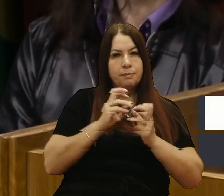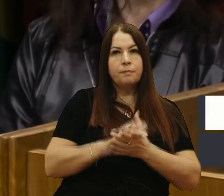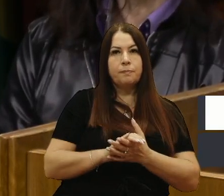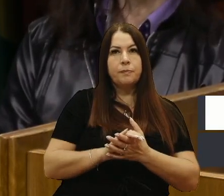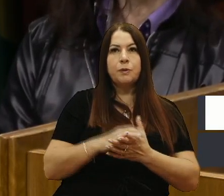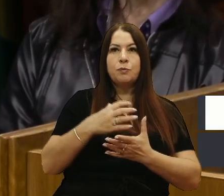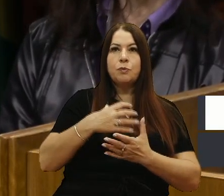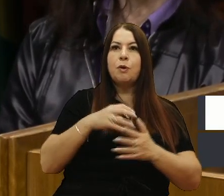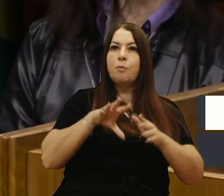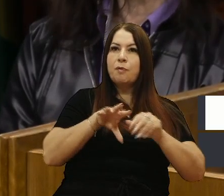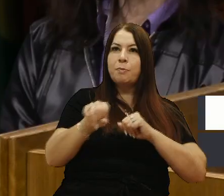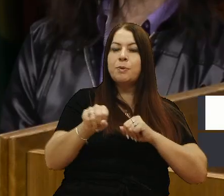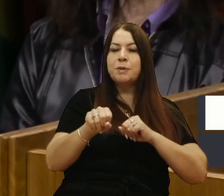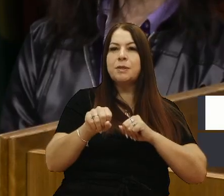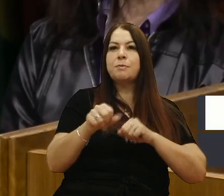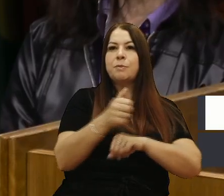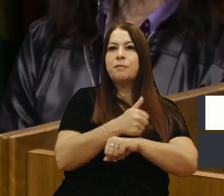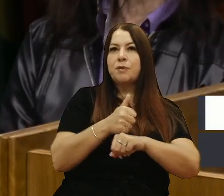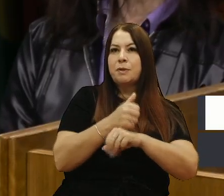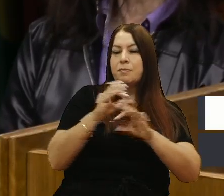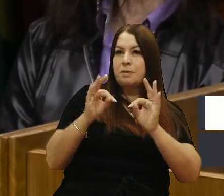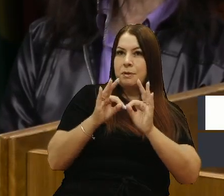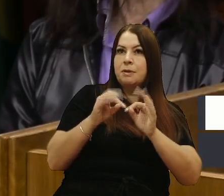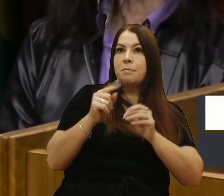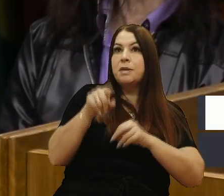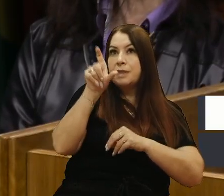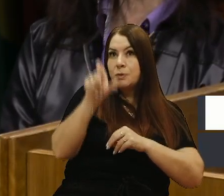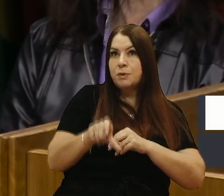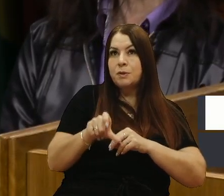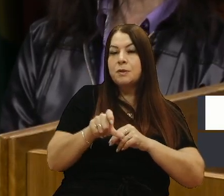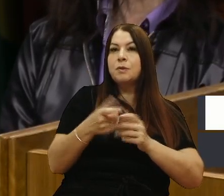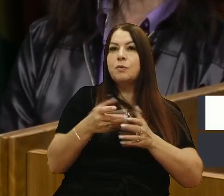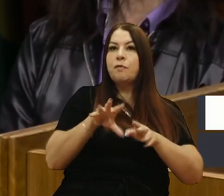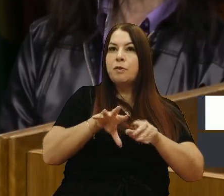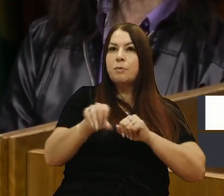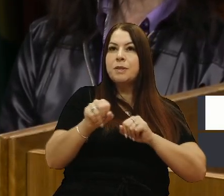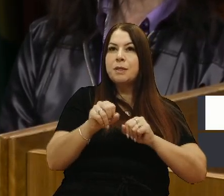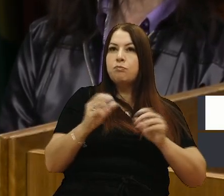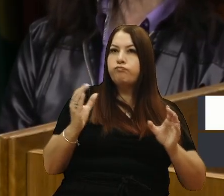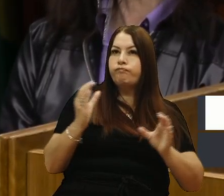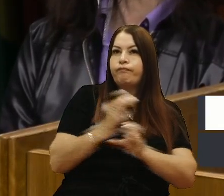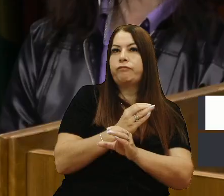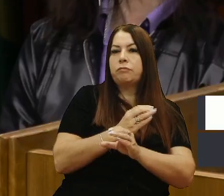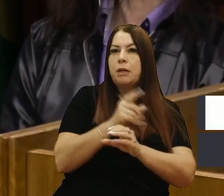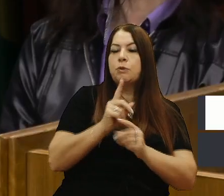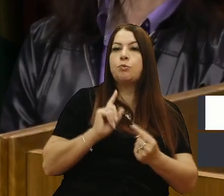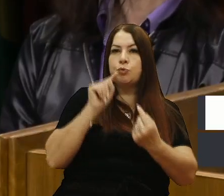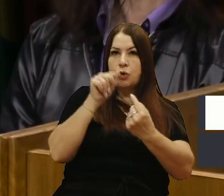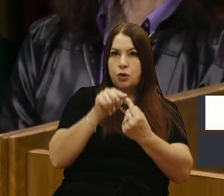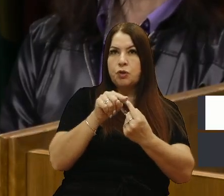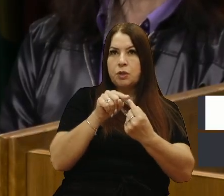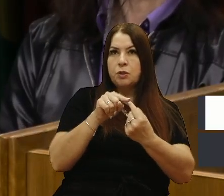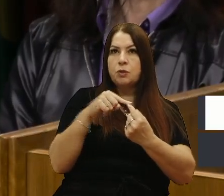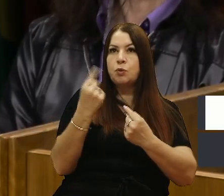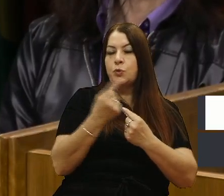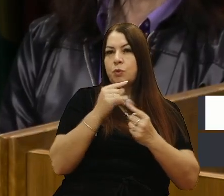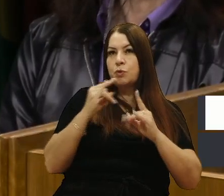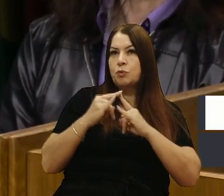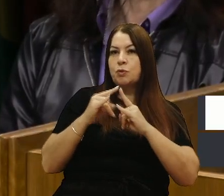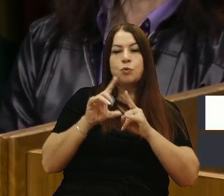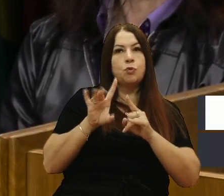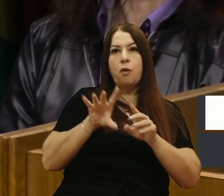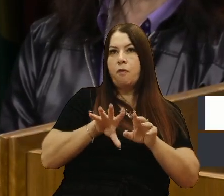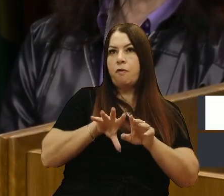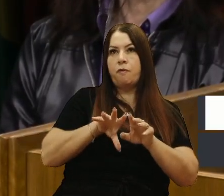É uma formação profissional técnica, mas é um cidadão com formação integral. E esse é o objetivo da nossa instituição, não só